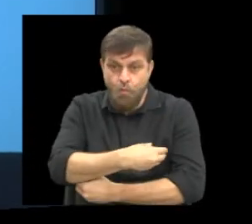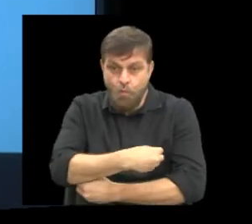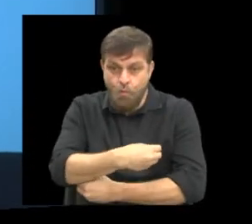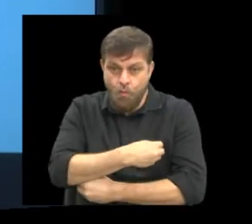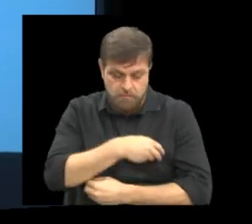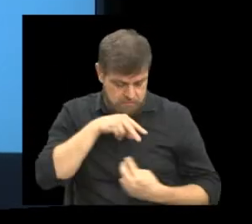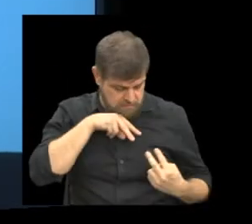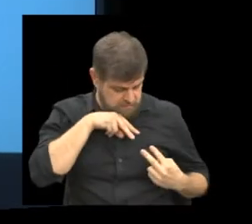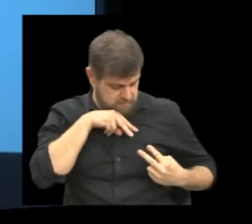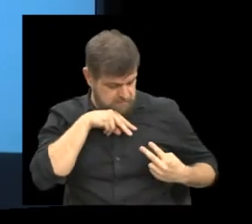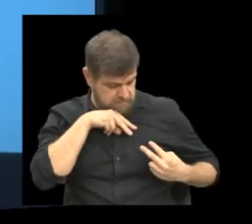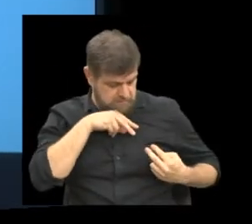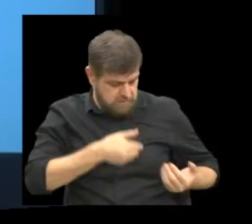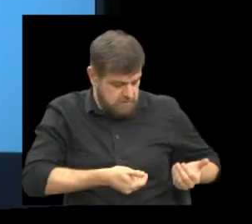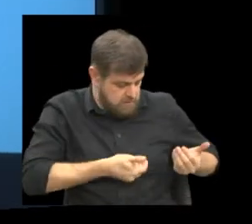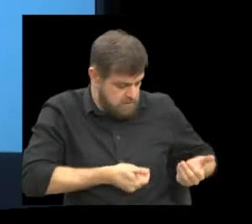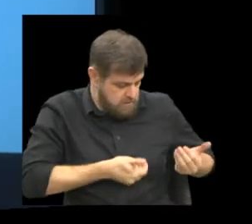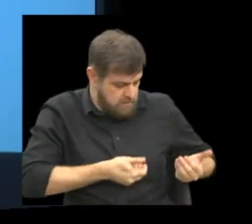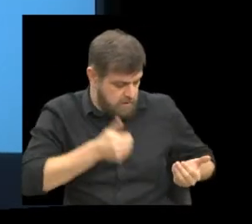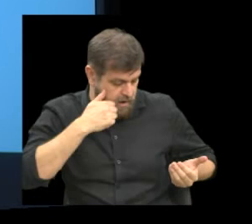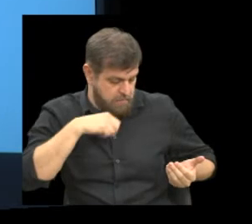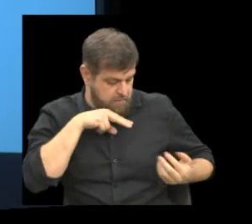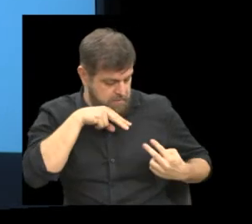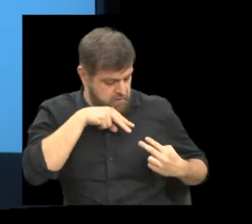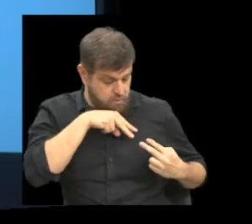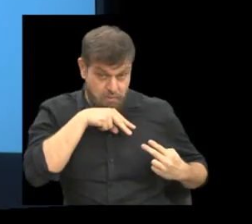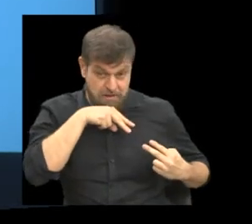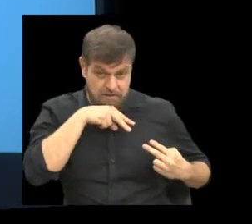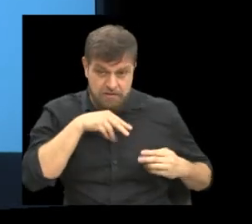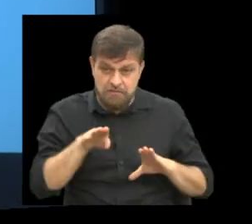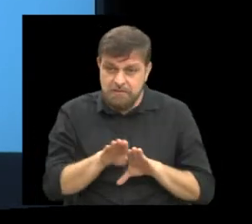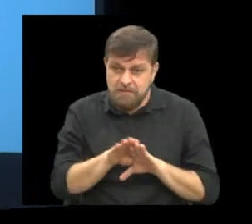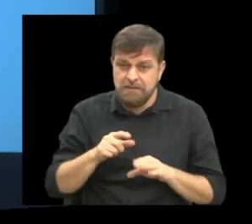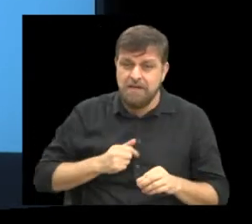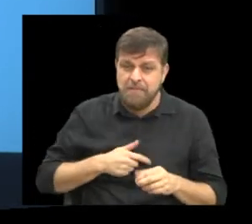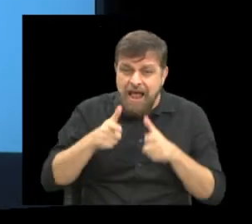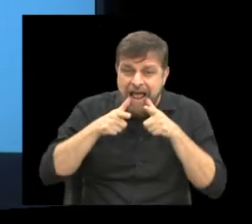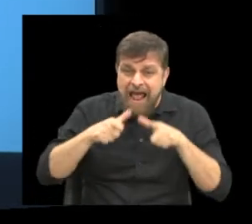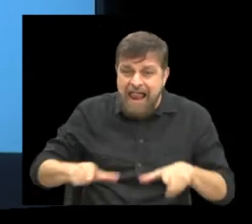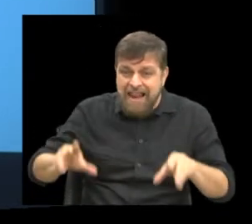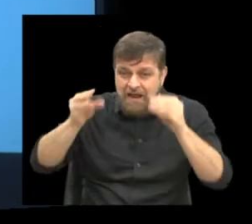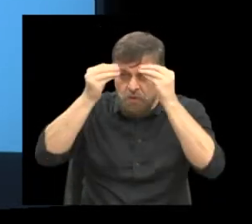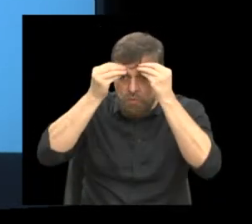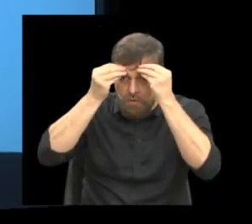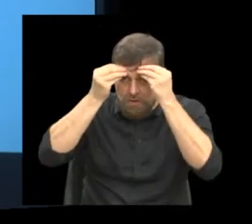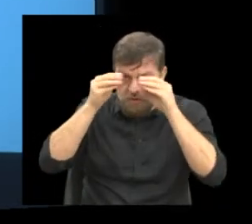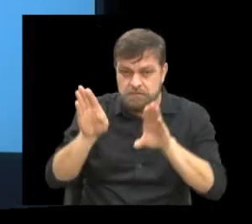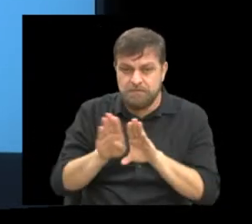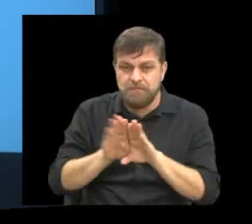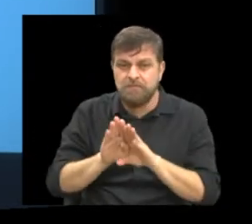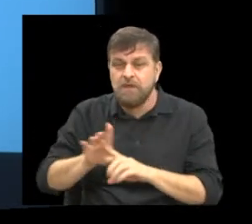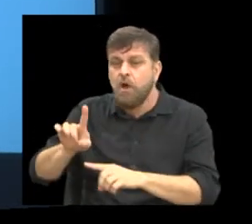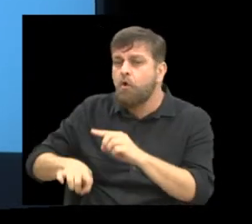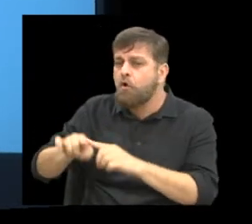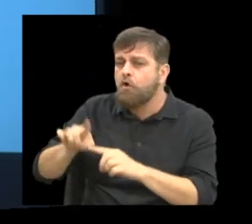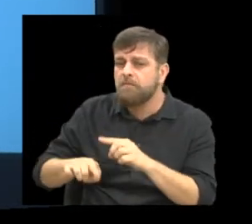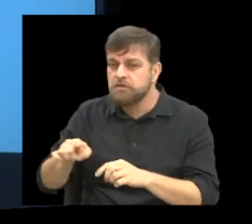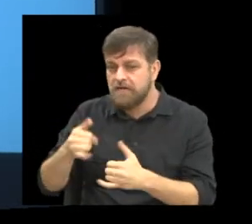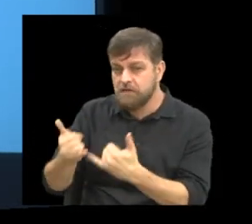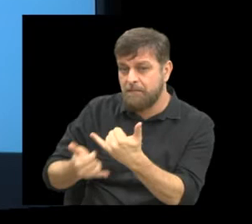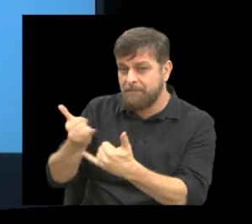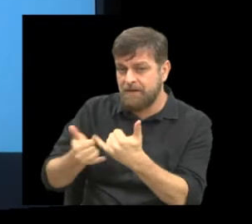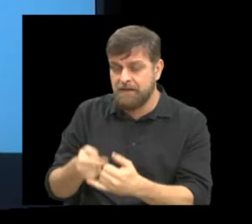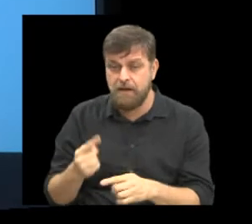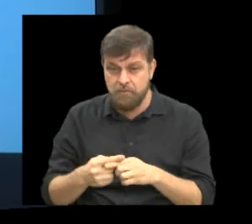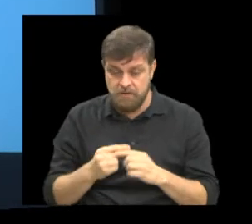olho do bebê e a mãe. O desenvolvimento da linguagem. Função para os objetos, né? No autismo